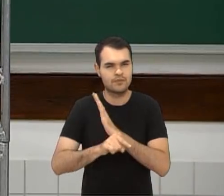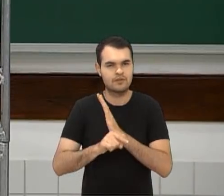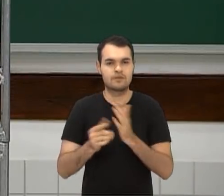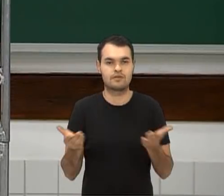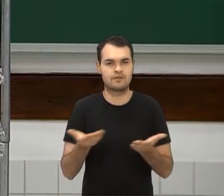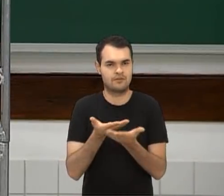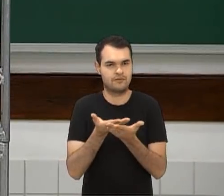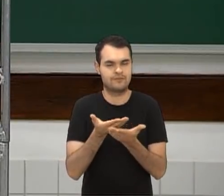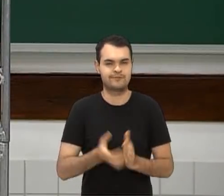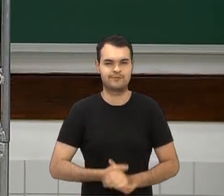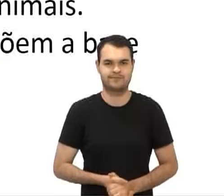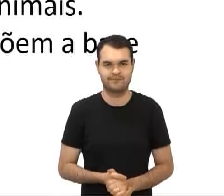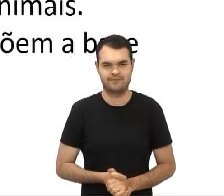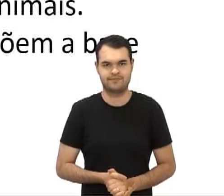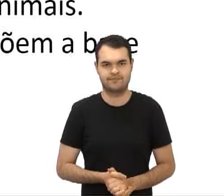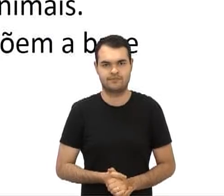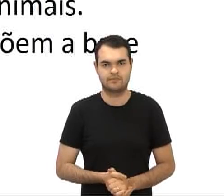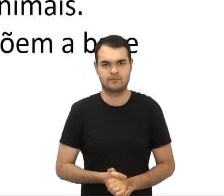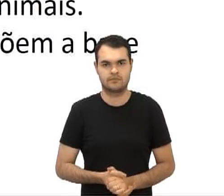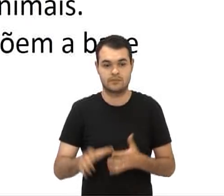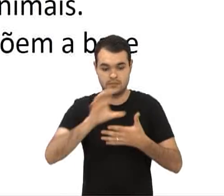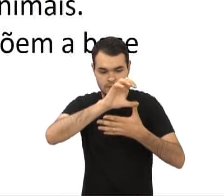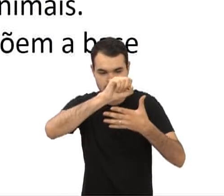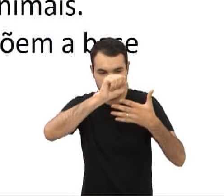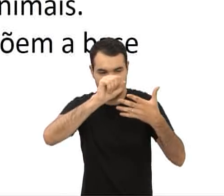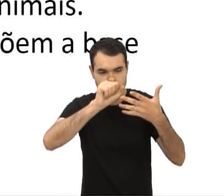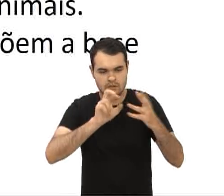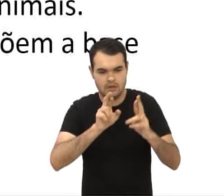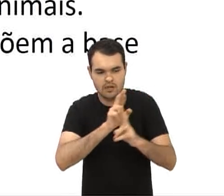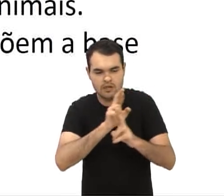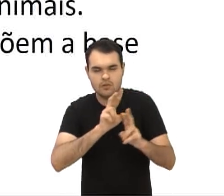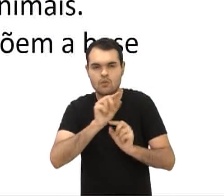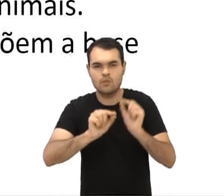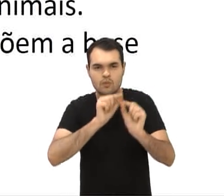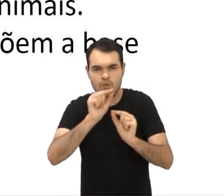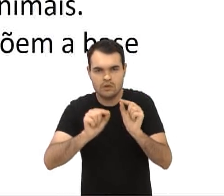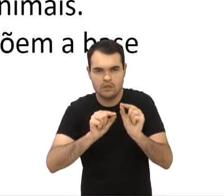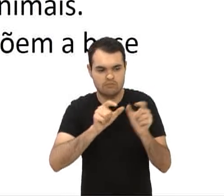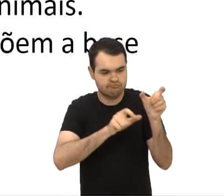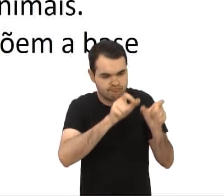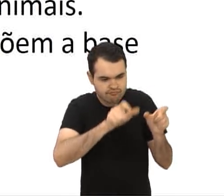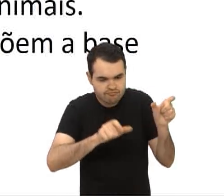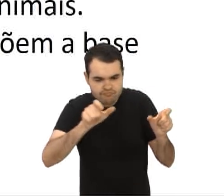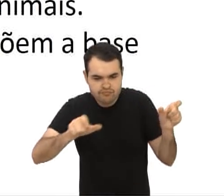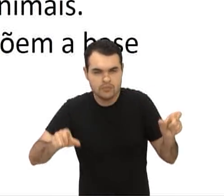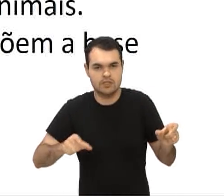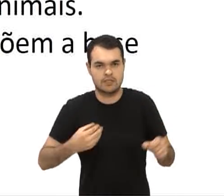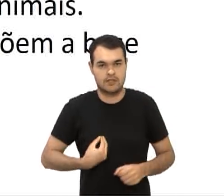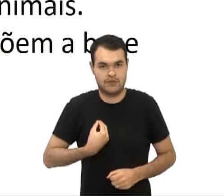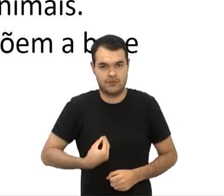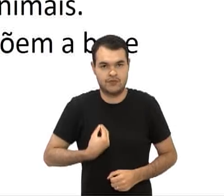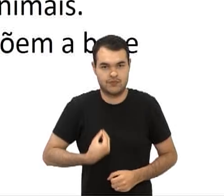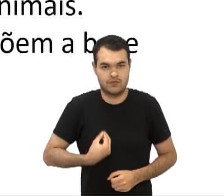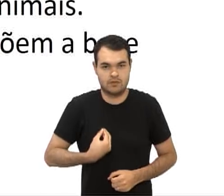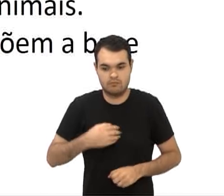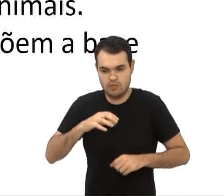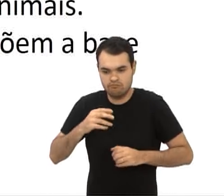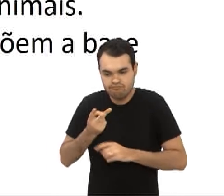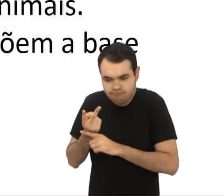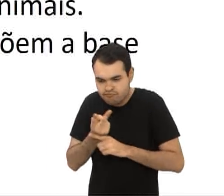aula de hoje. A cadeia alimentar é uma relação que existe entre seres vivos pela busca de alimento. Sobre os